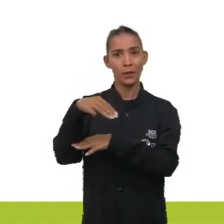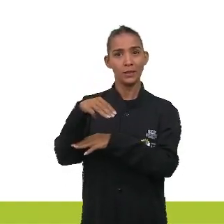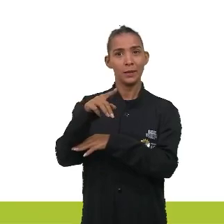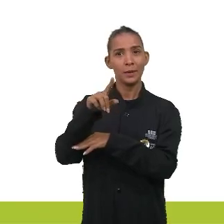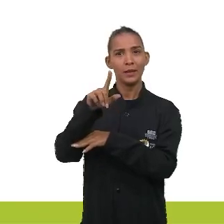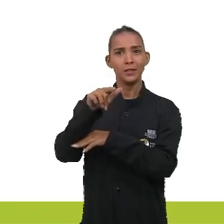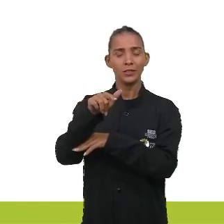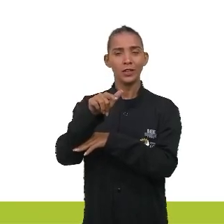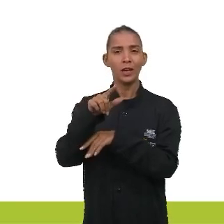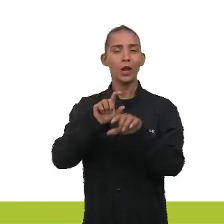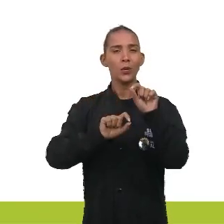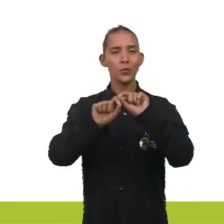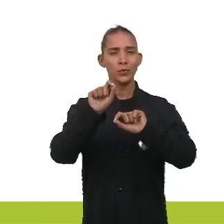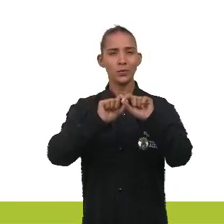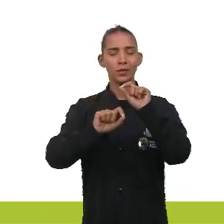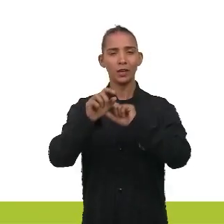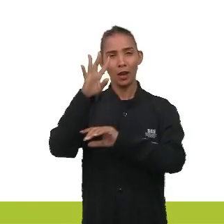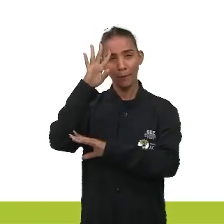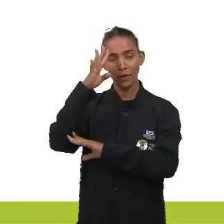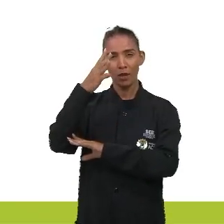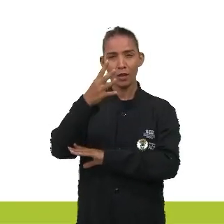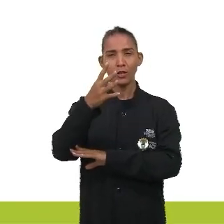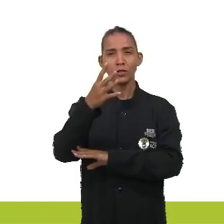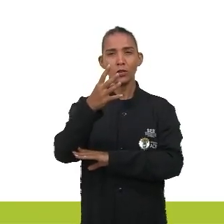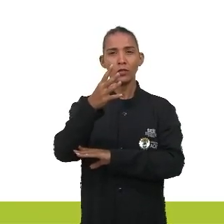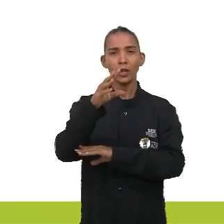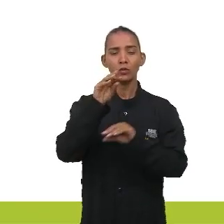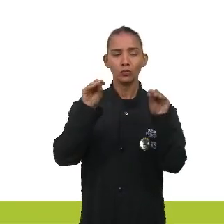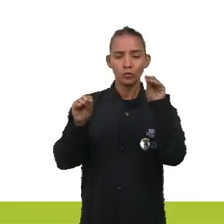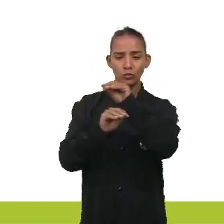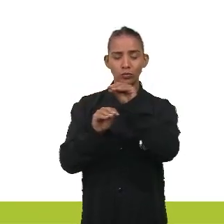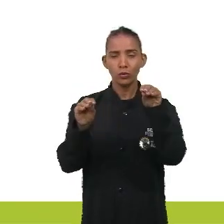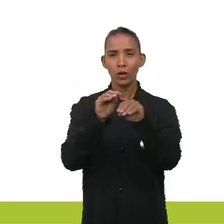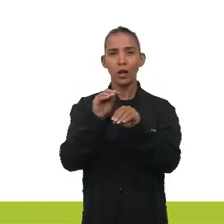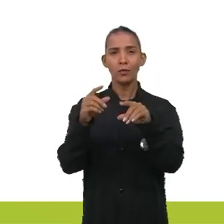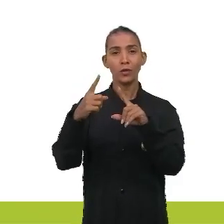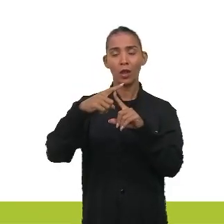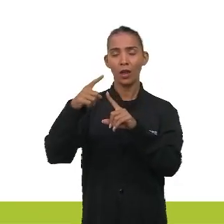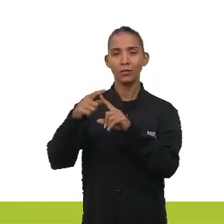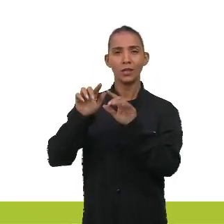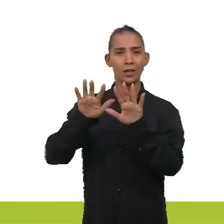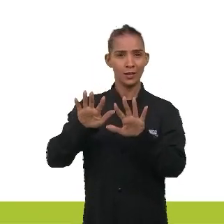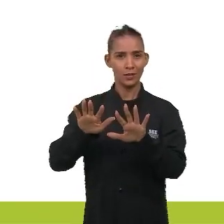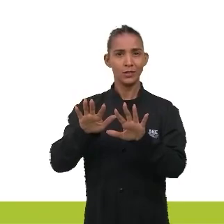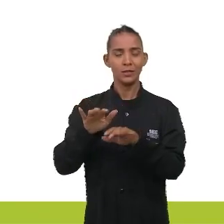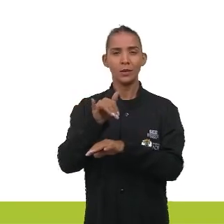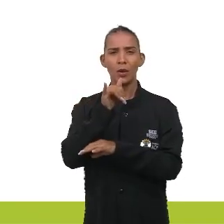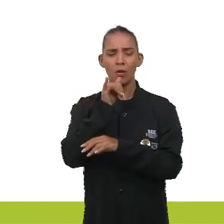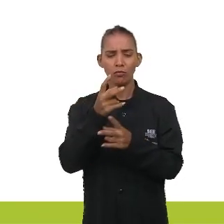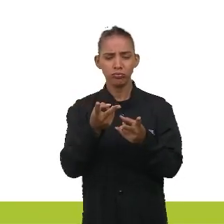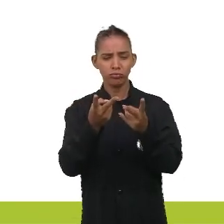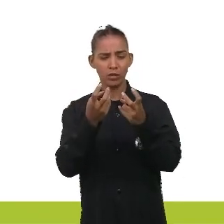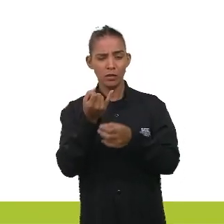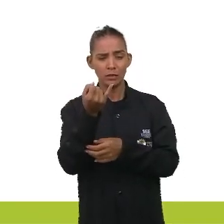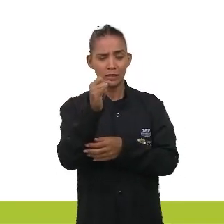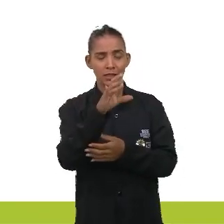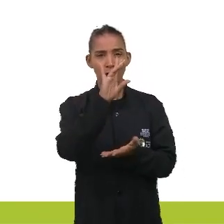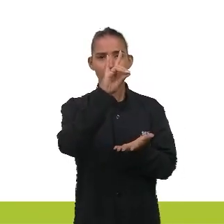é equivalente a resolver uma permutação desse tipo aqui. Você percebe que quando eu fixo uma pessoa na